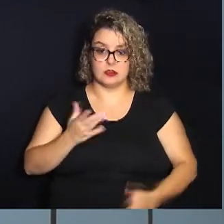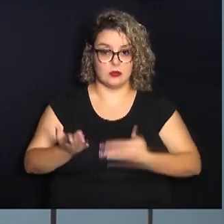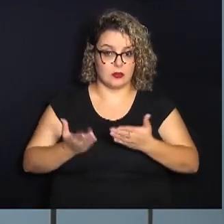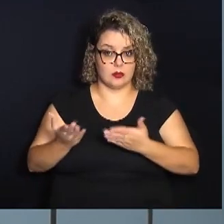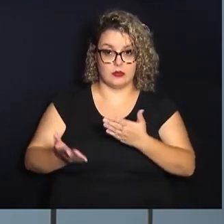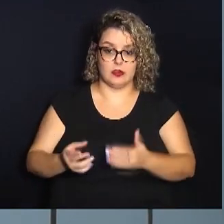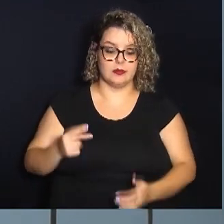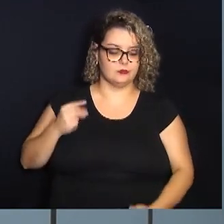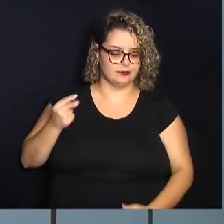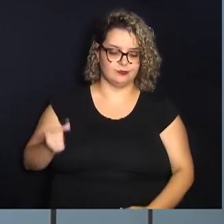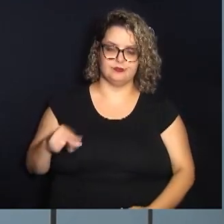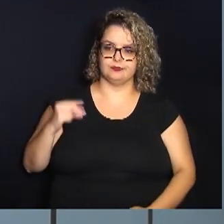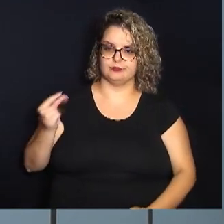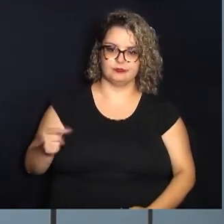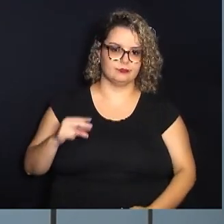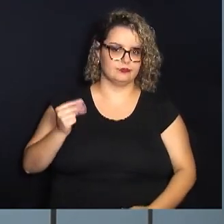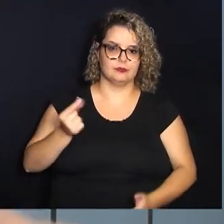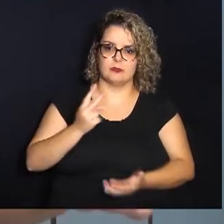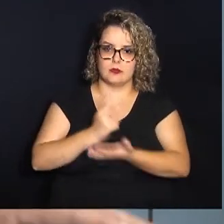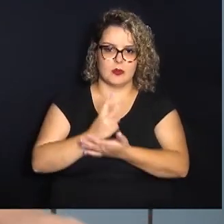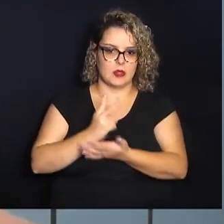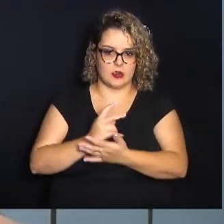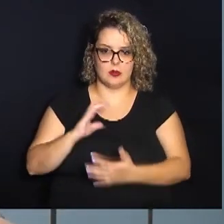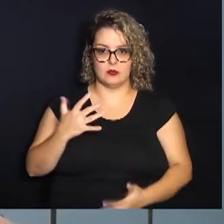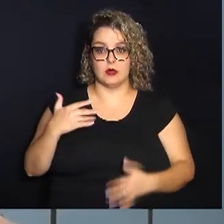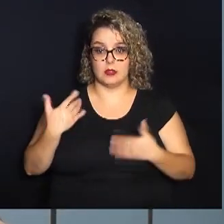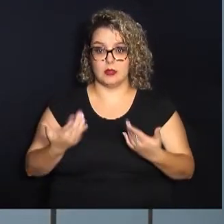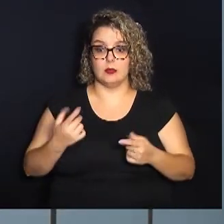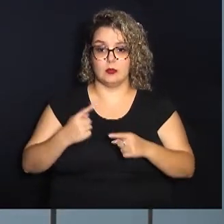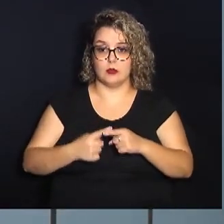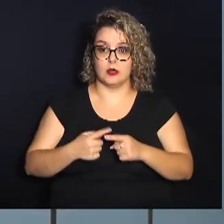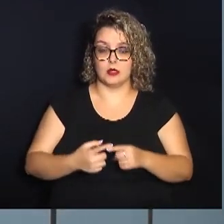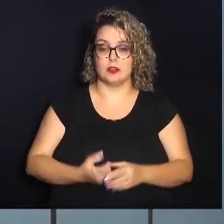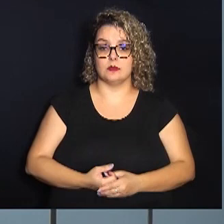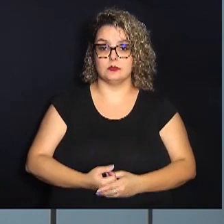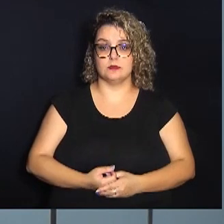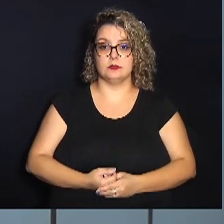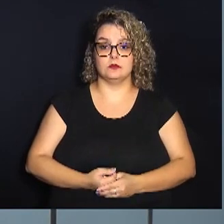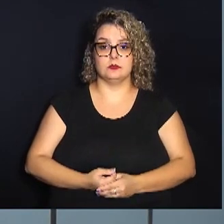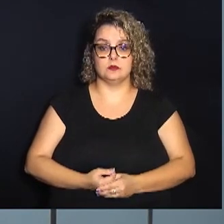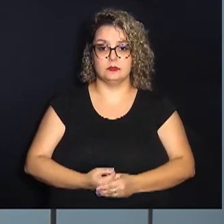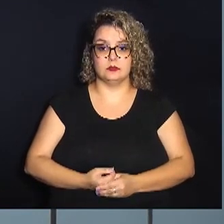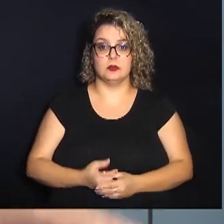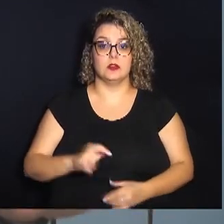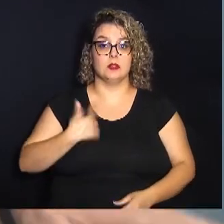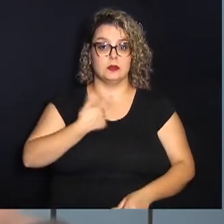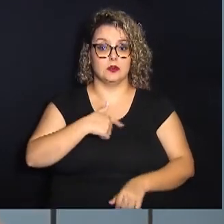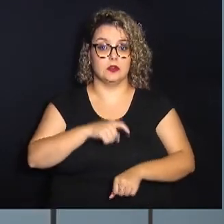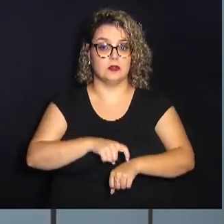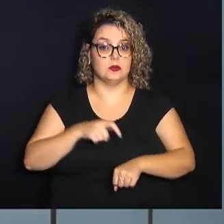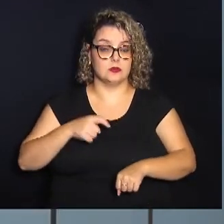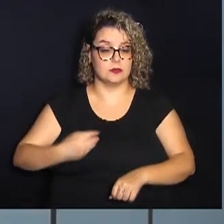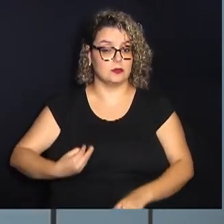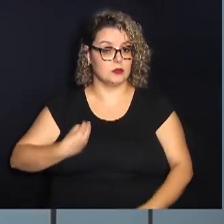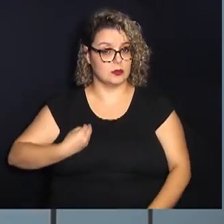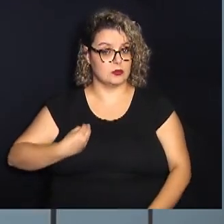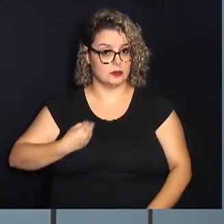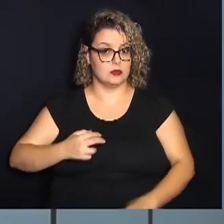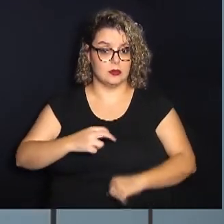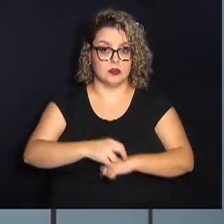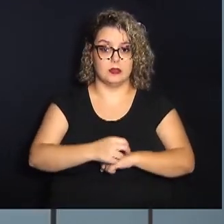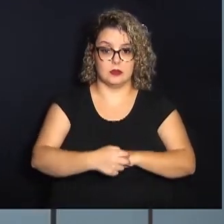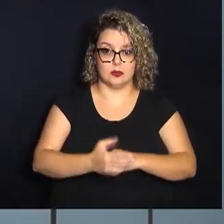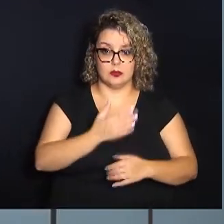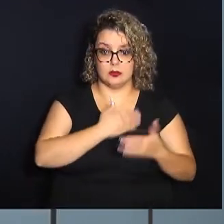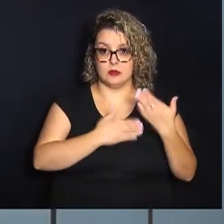uma coisa constante. Sim. Né? Porque agora nós estamos vivendo esse momento da dengue, nós já vivemos no passado o